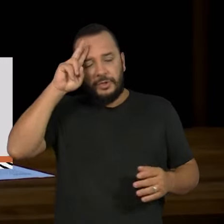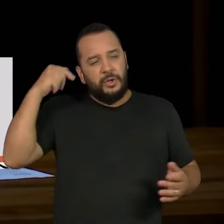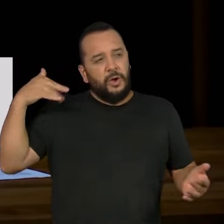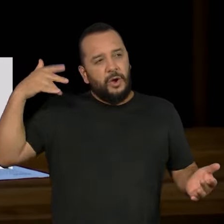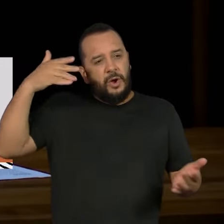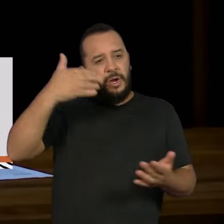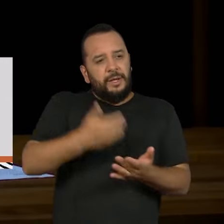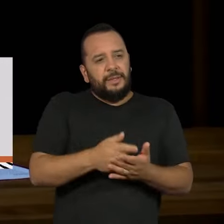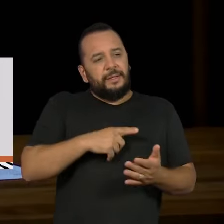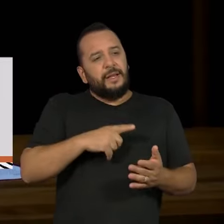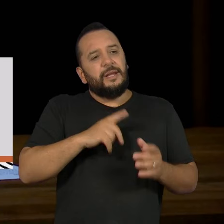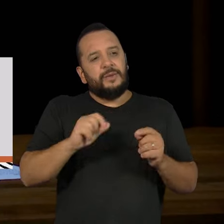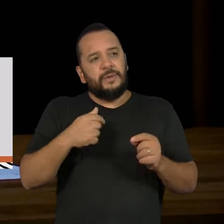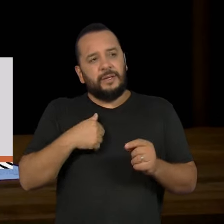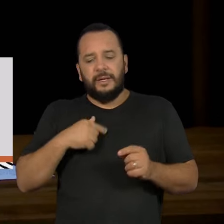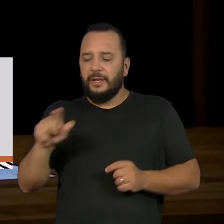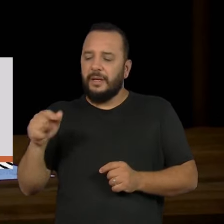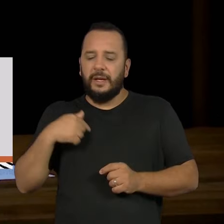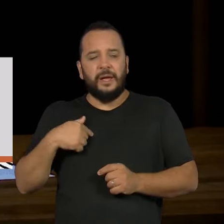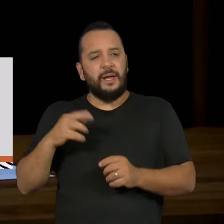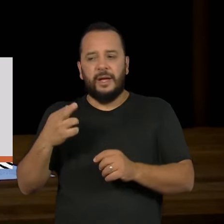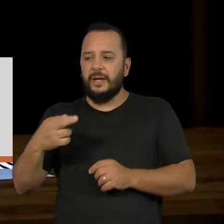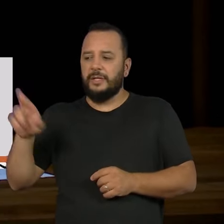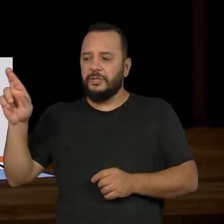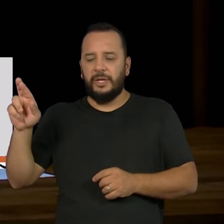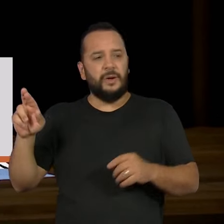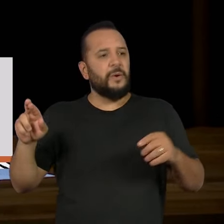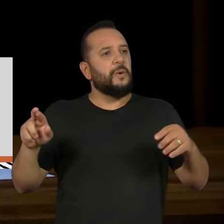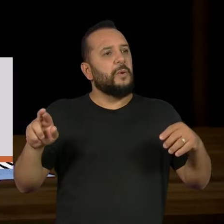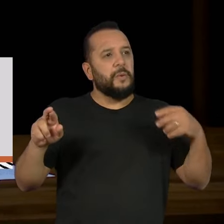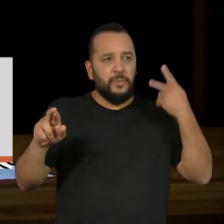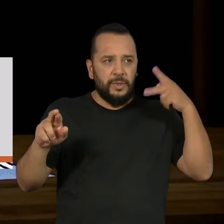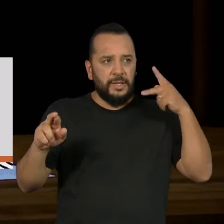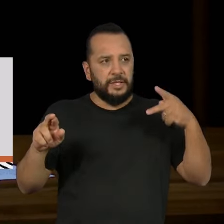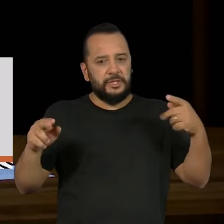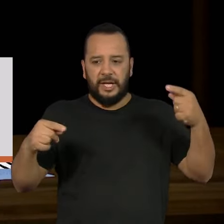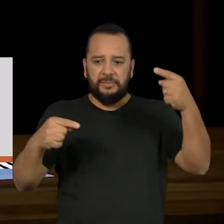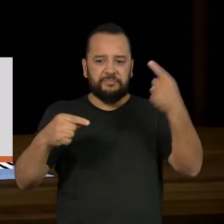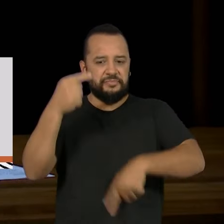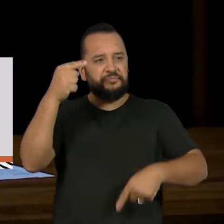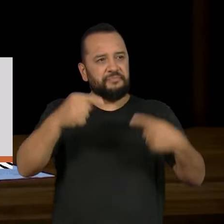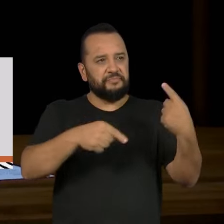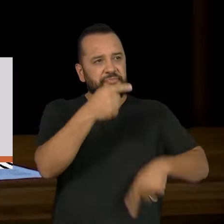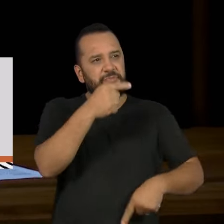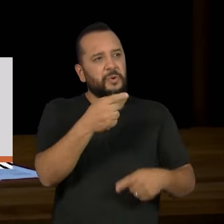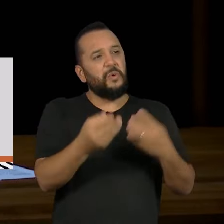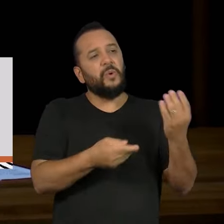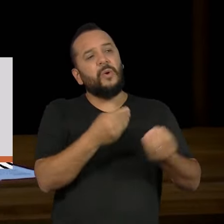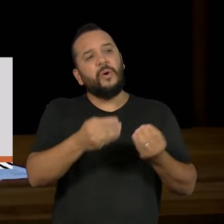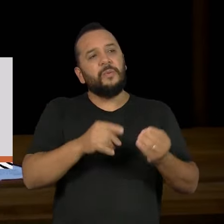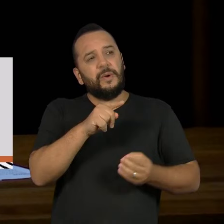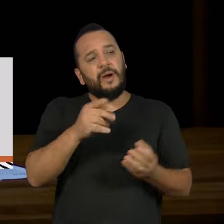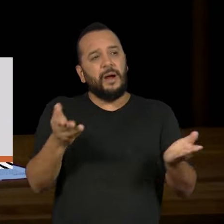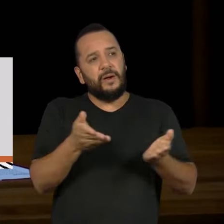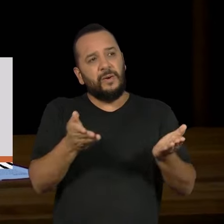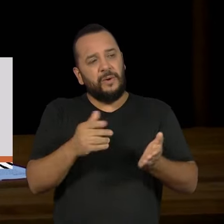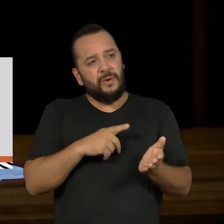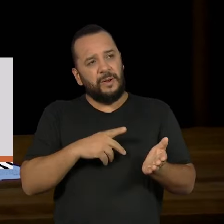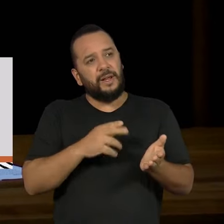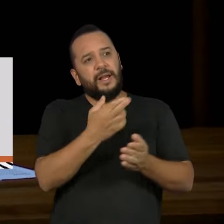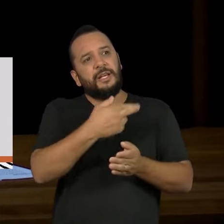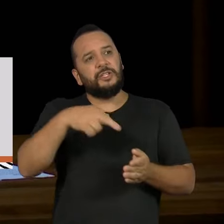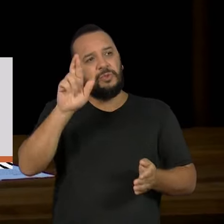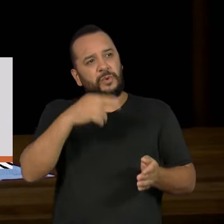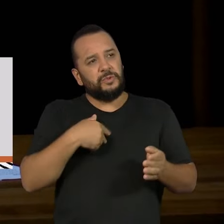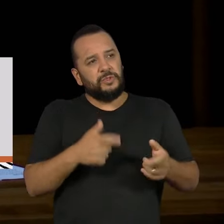relação entre religião e política se provou uma péssima combinação como ela está vendo o crescimento do fundamentalismo religioso